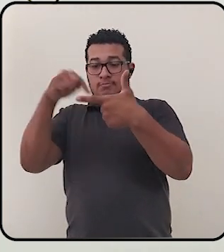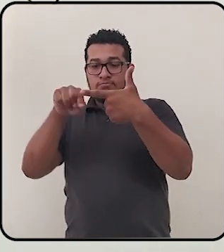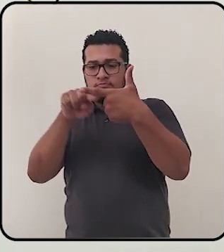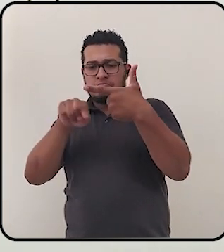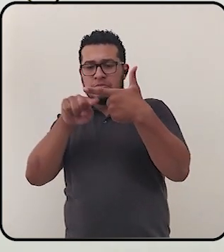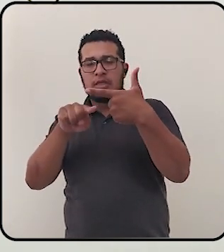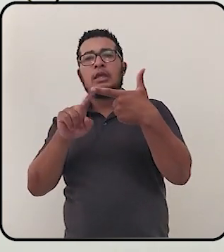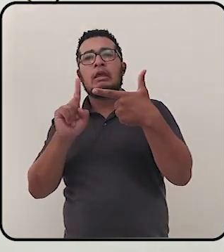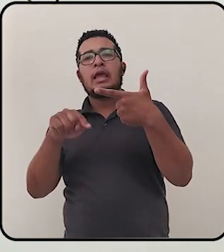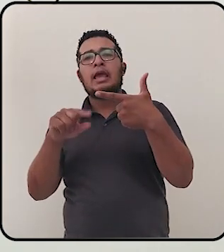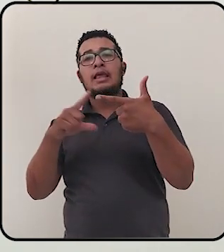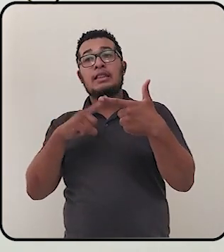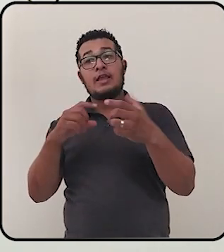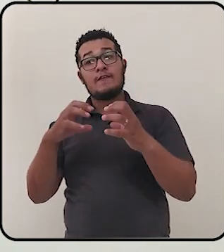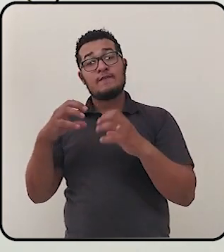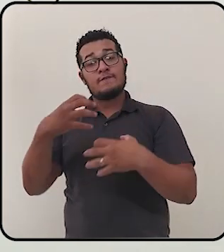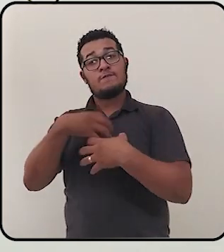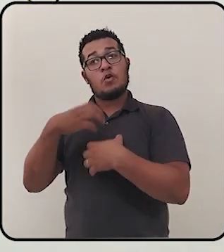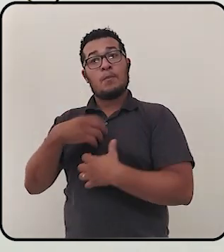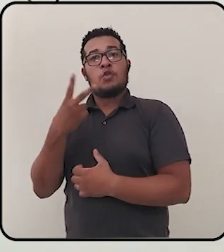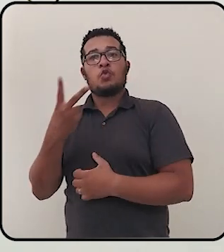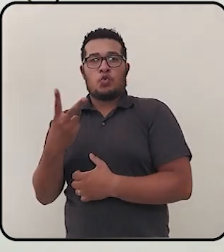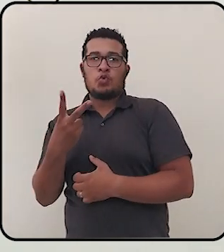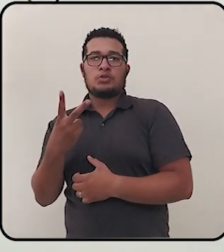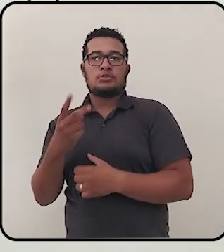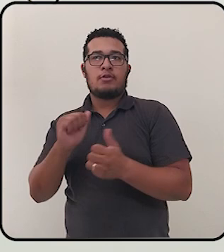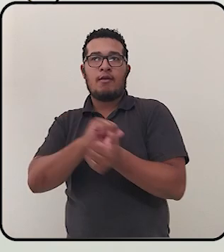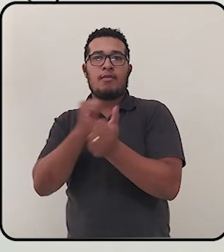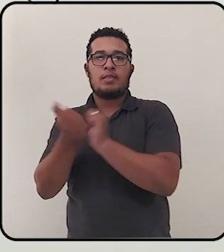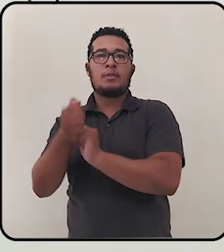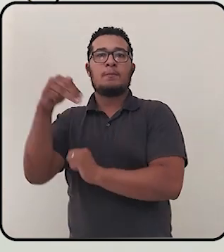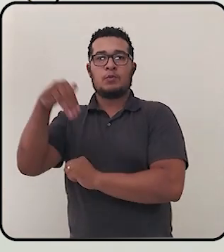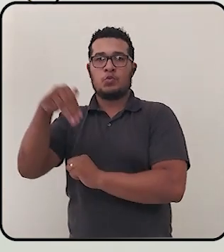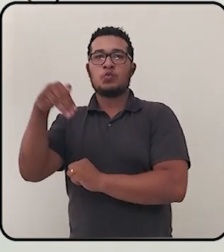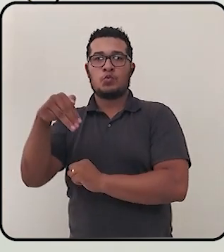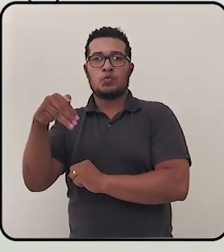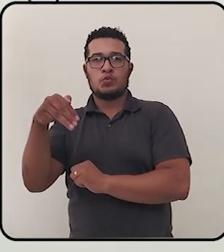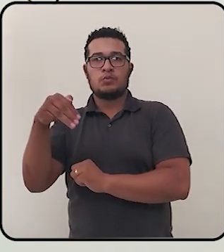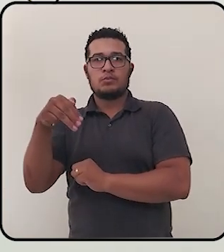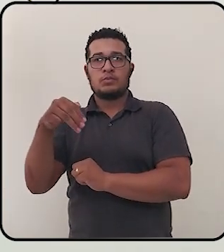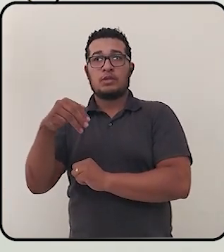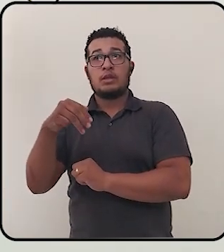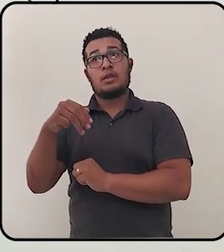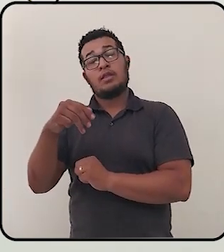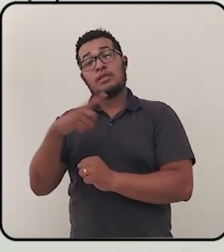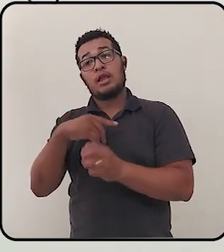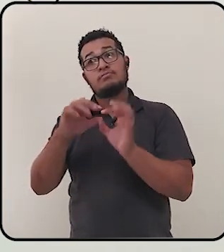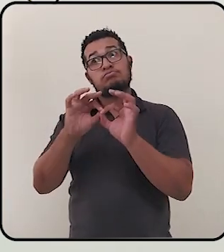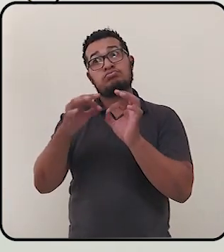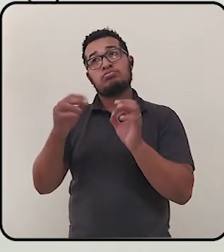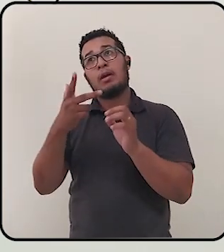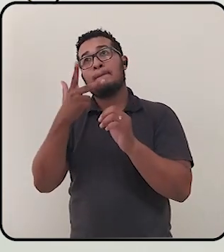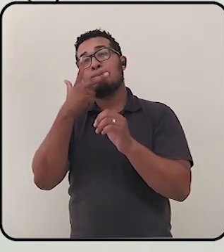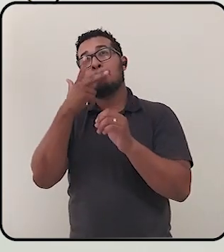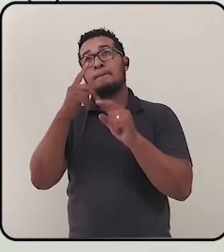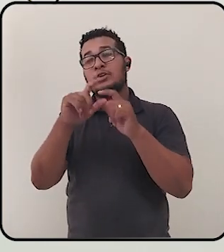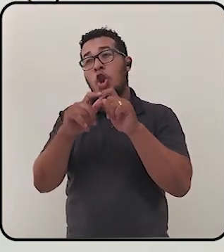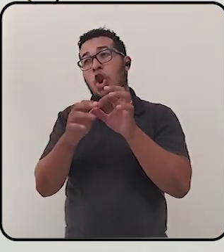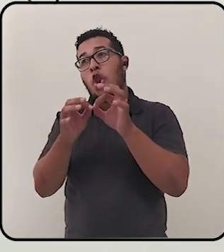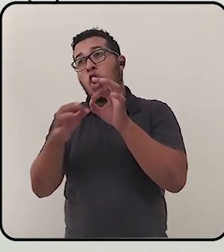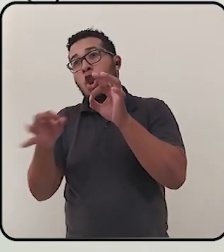O resto, nós temos 2 maneiras de transformar em minutos. A mais longa,